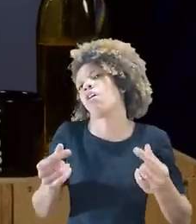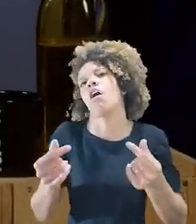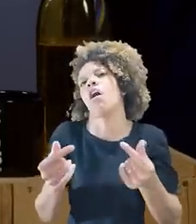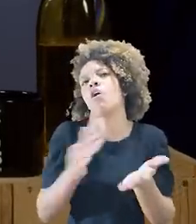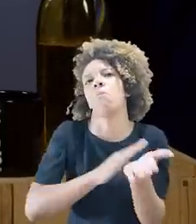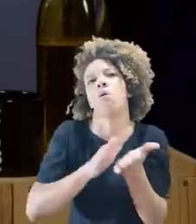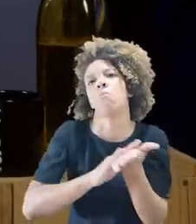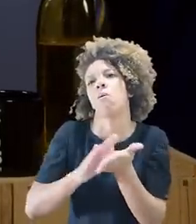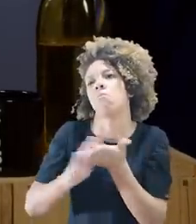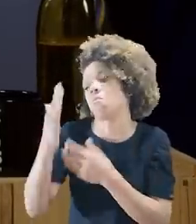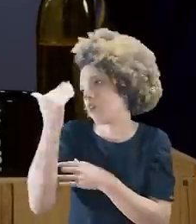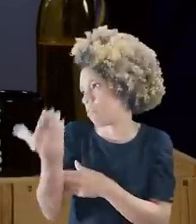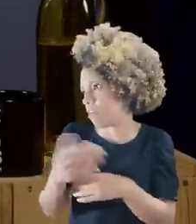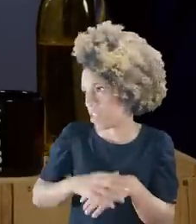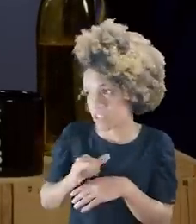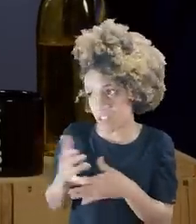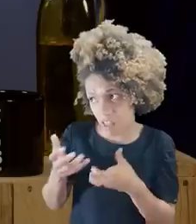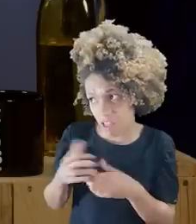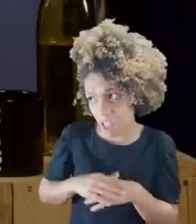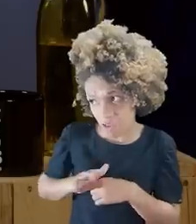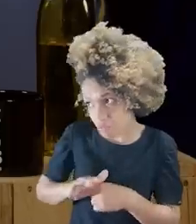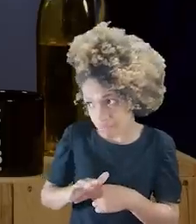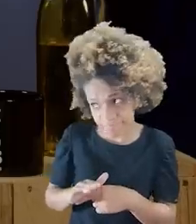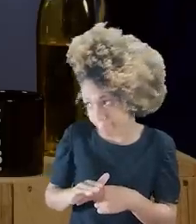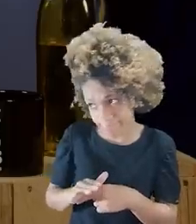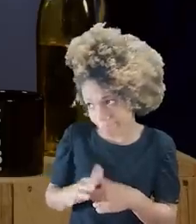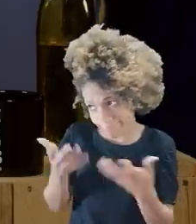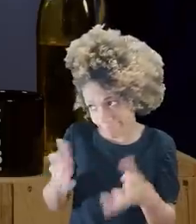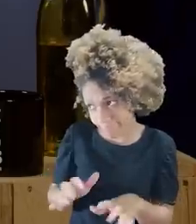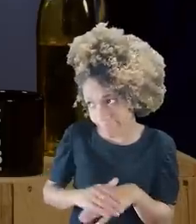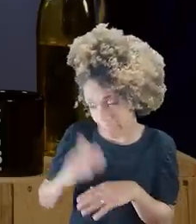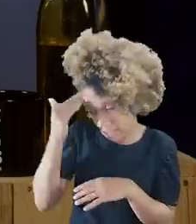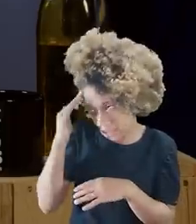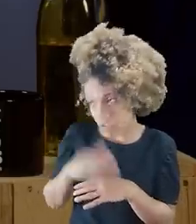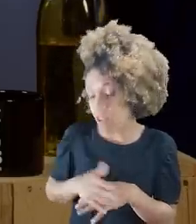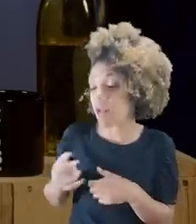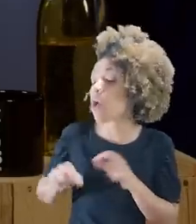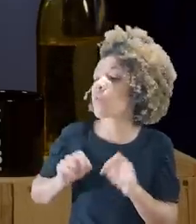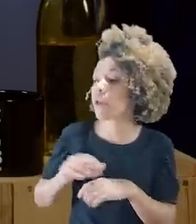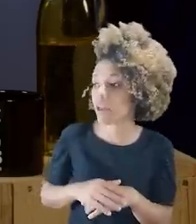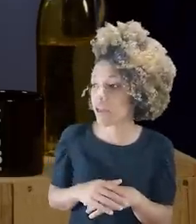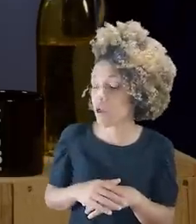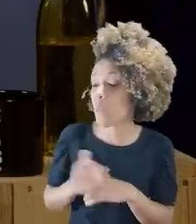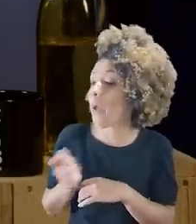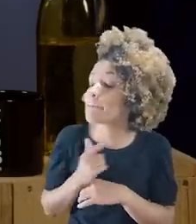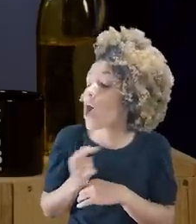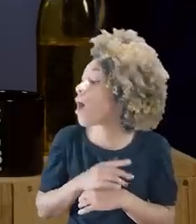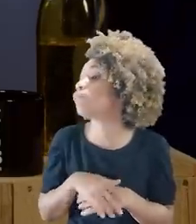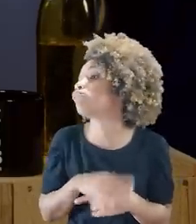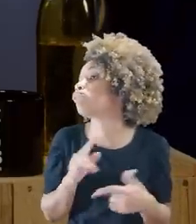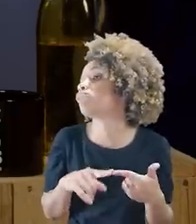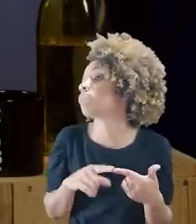tem uma estrutura muito forte espiritual que é o que eu falo assim familiar sabe as